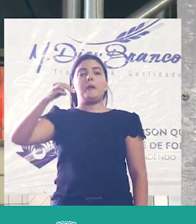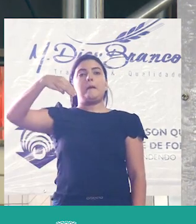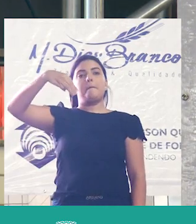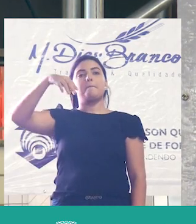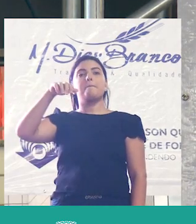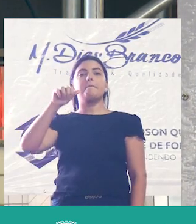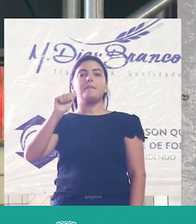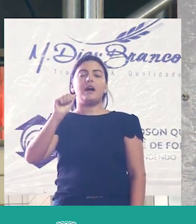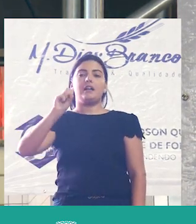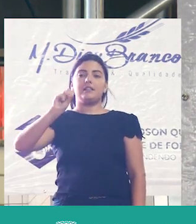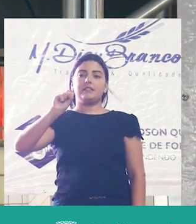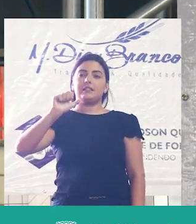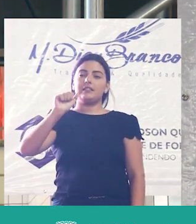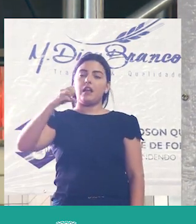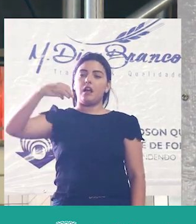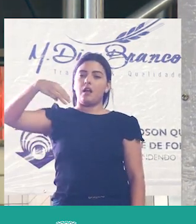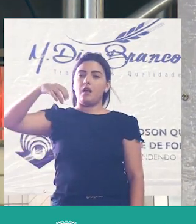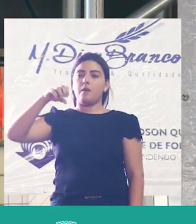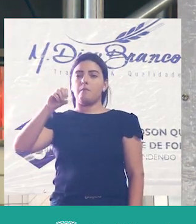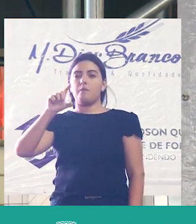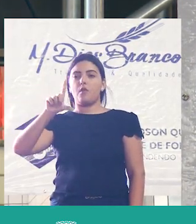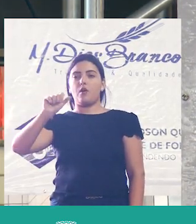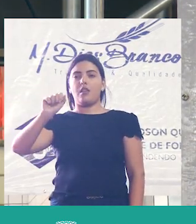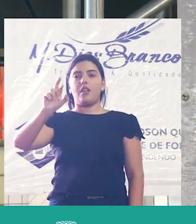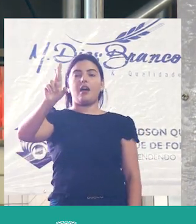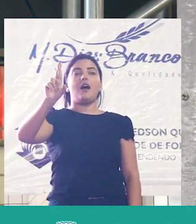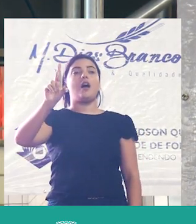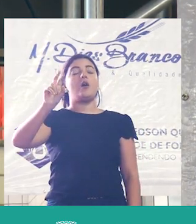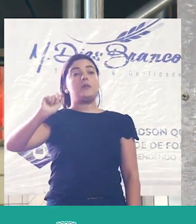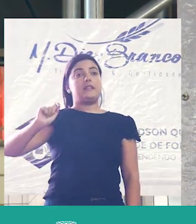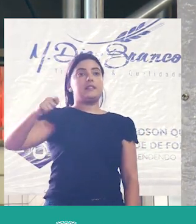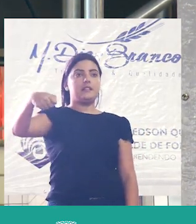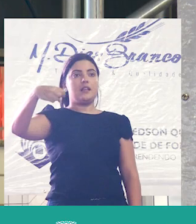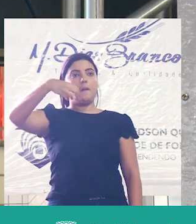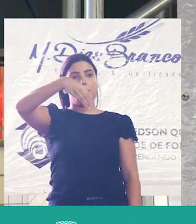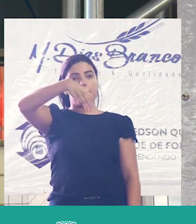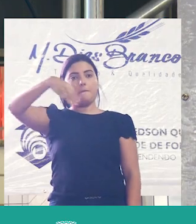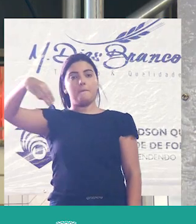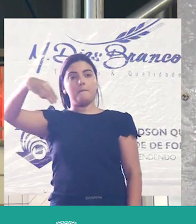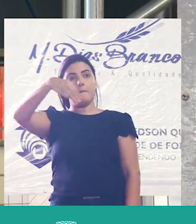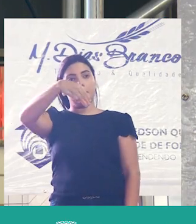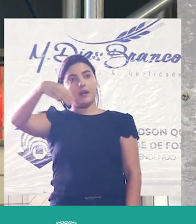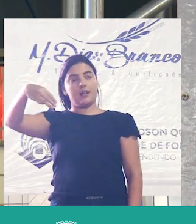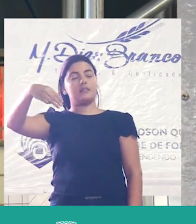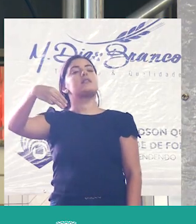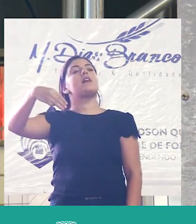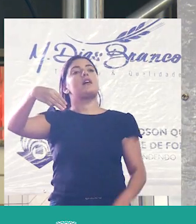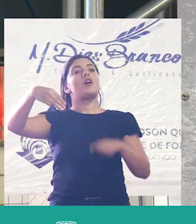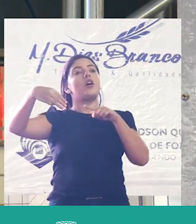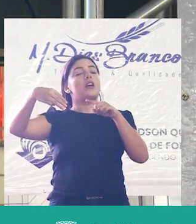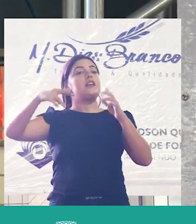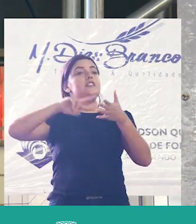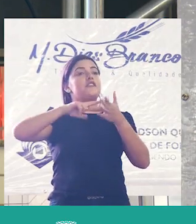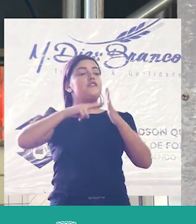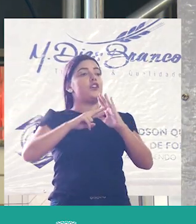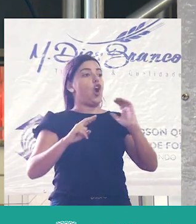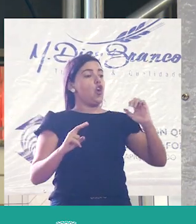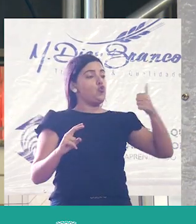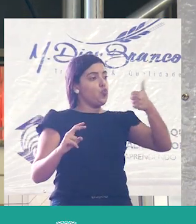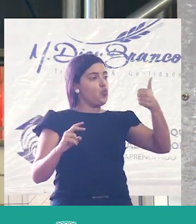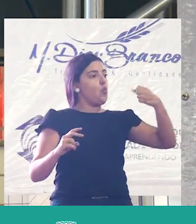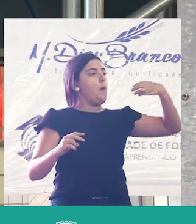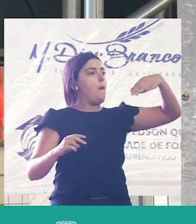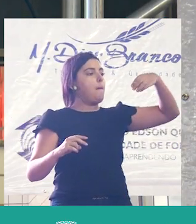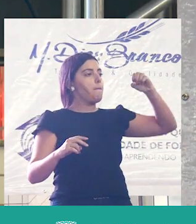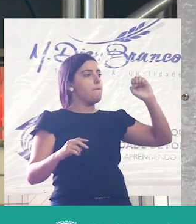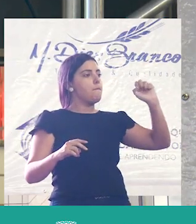ouviram falar? Massa molar é a massa em gramas referente a 1 mol. A massa